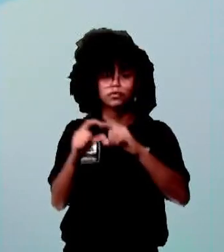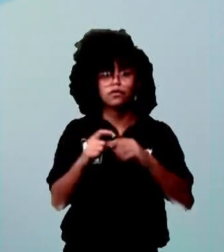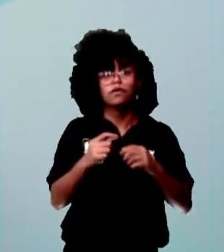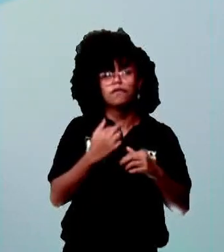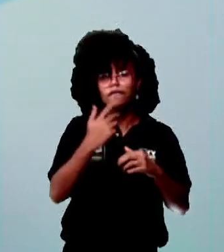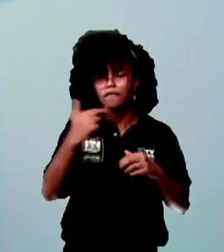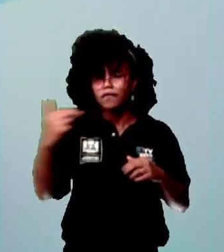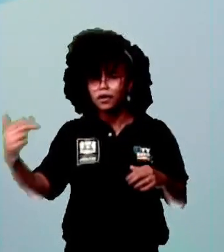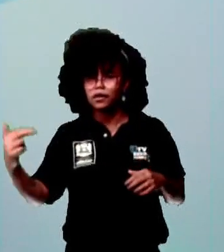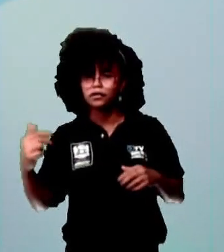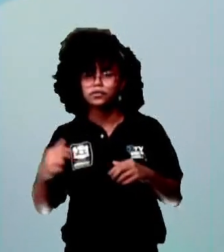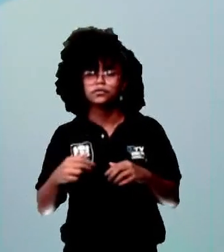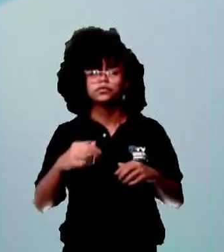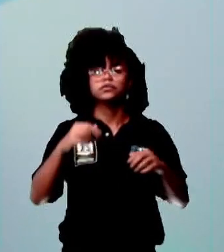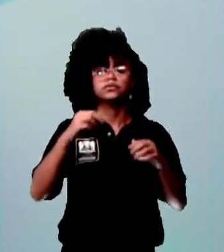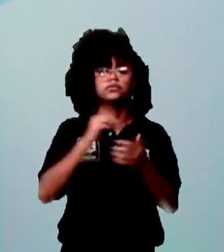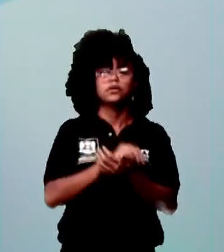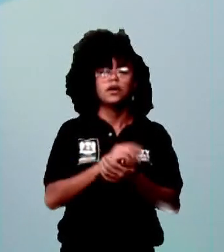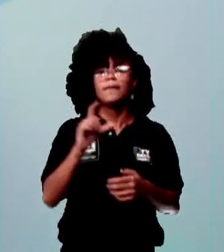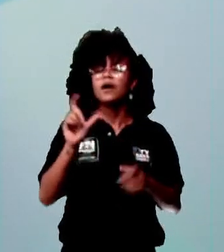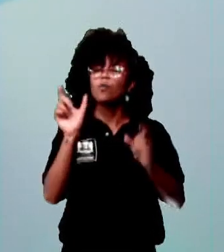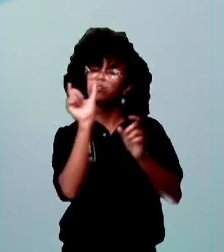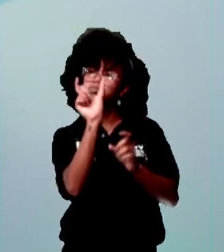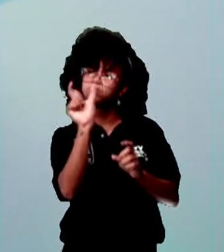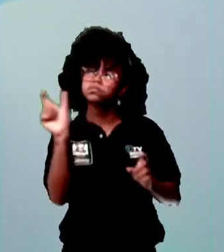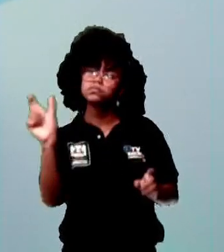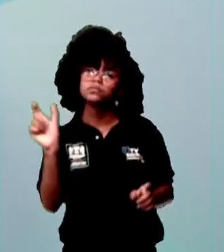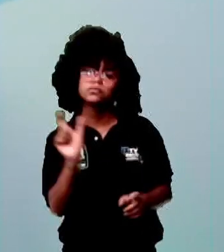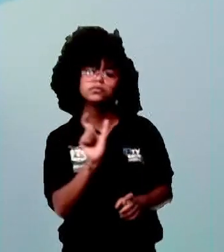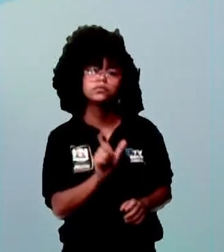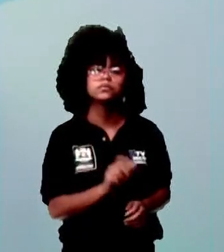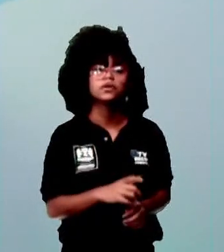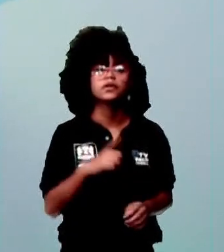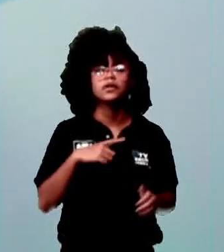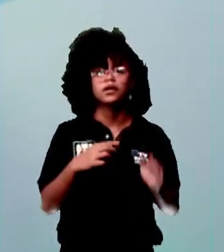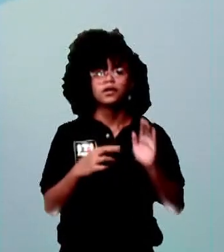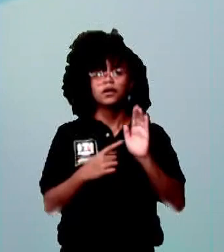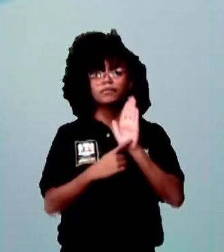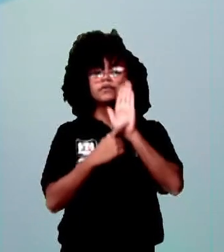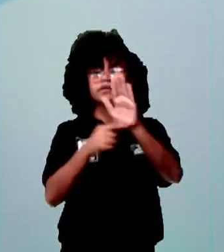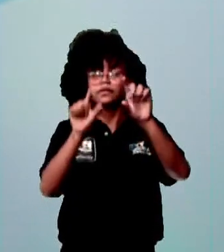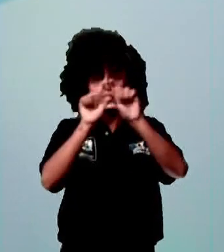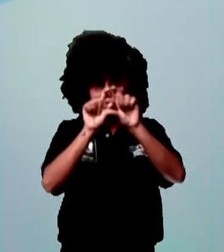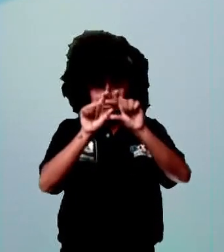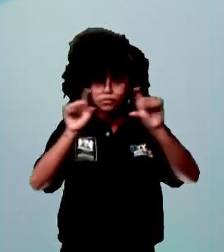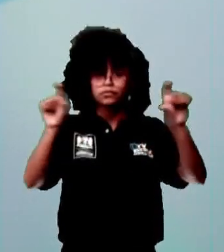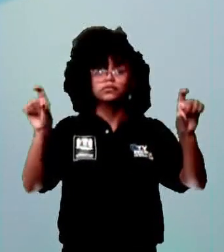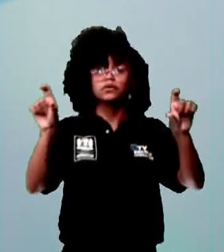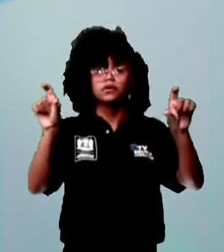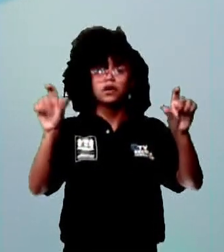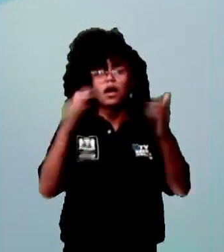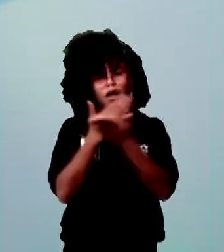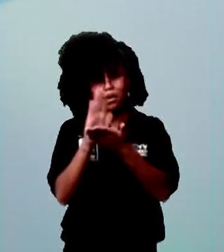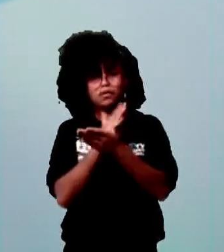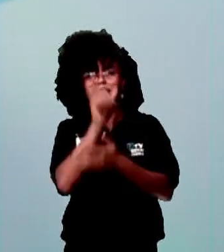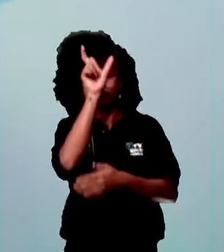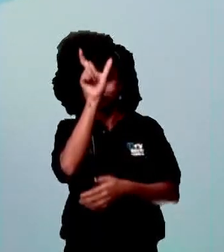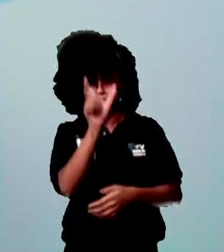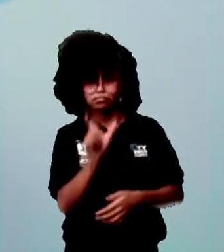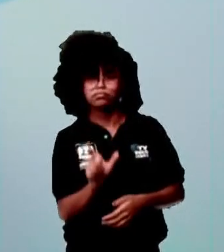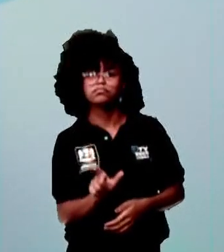vários quadros. Ela é curta, poucos quadros, apresentadas na horizontal, às vezes na vertical,